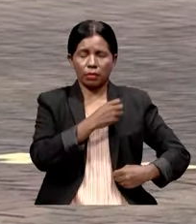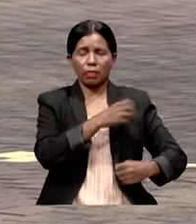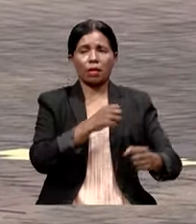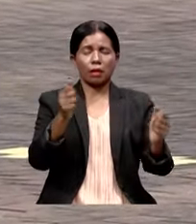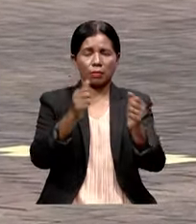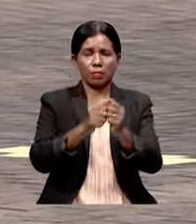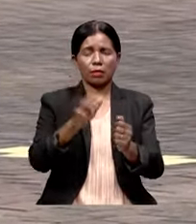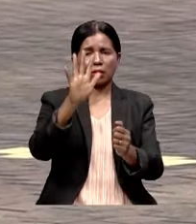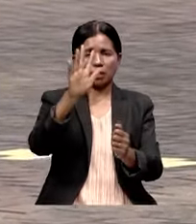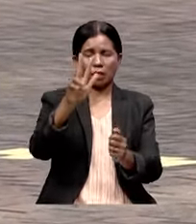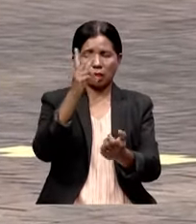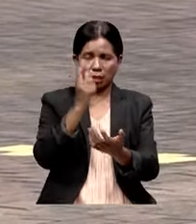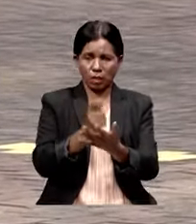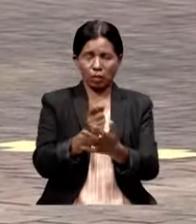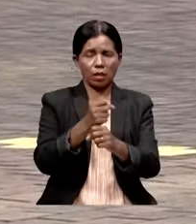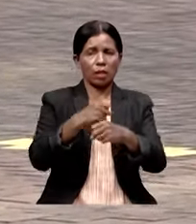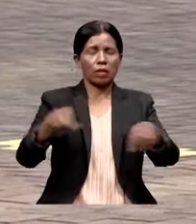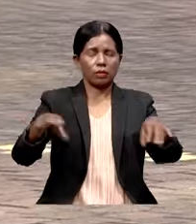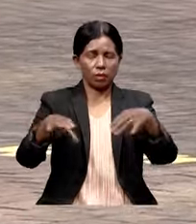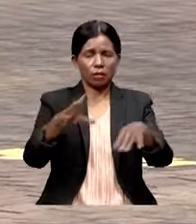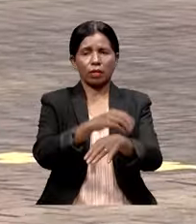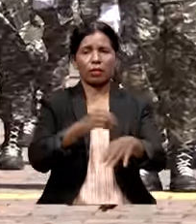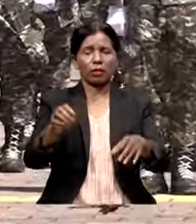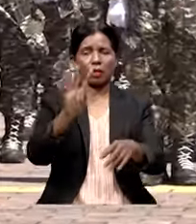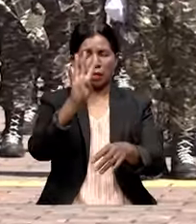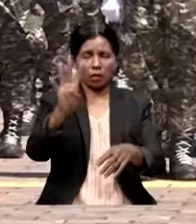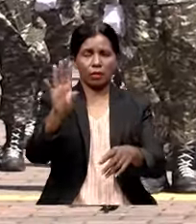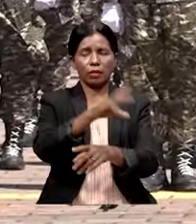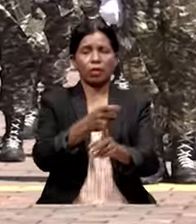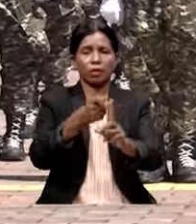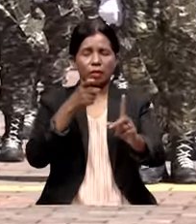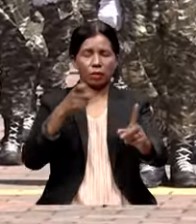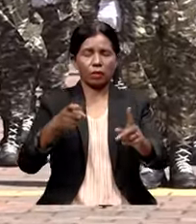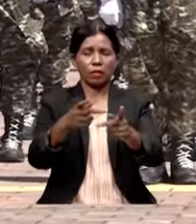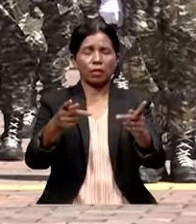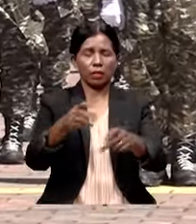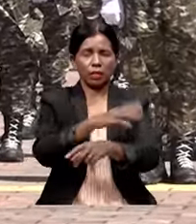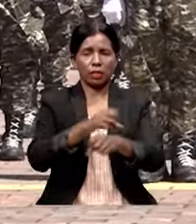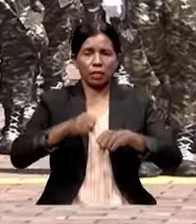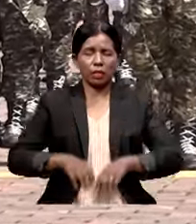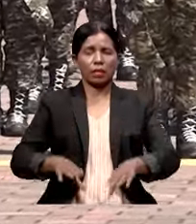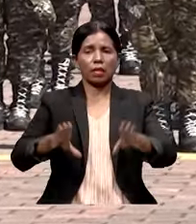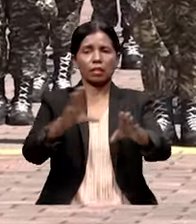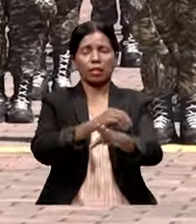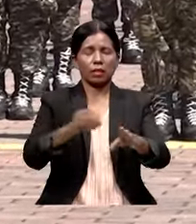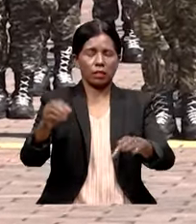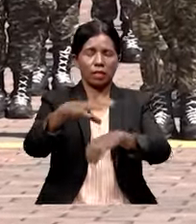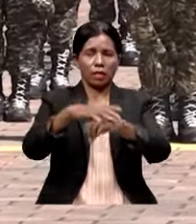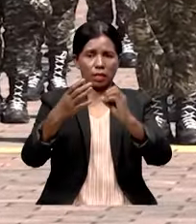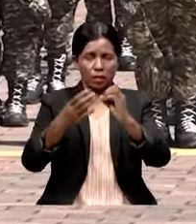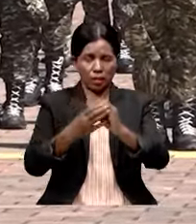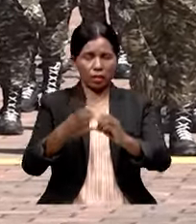Hamoto Kuri Huntolu Racing, ne be halau knar ia komponente hat, composto si komponente naval, komponente terrestre,